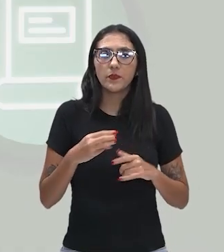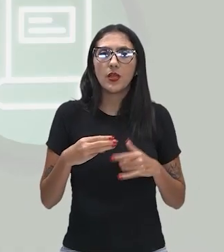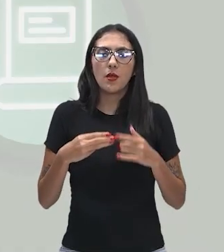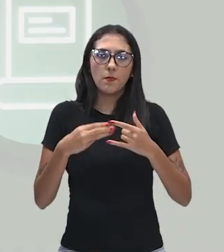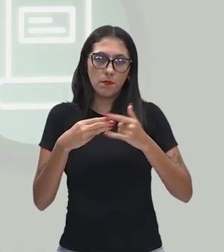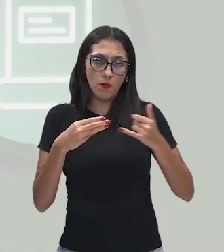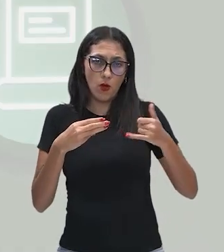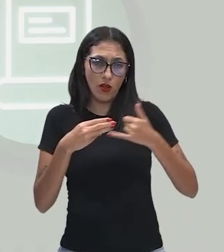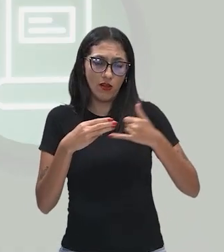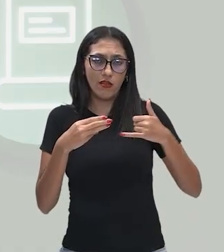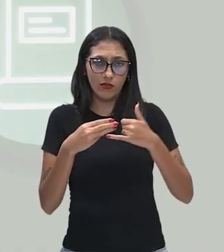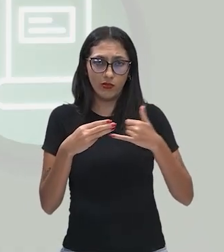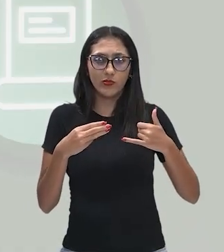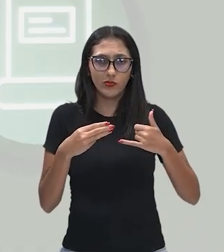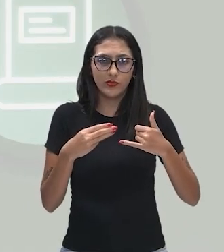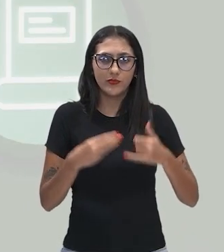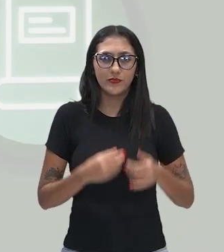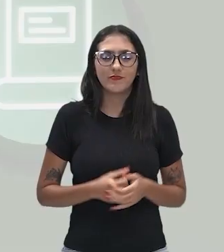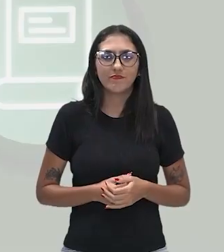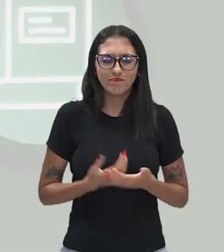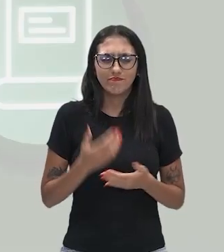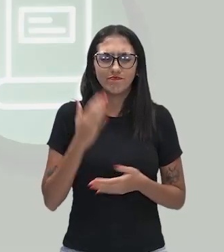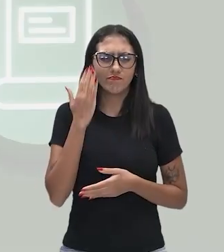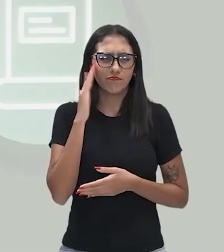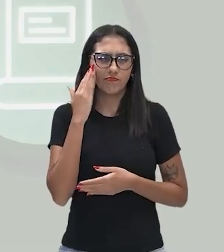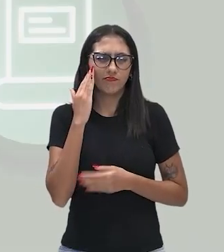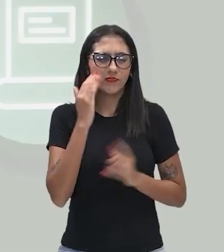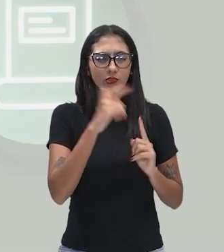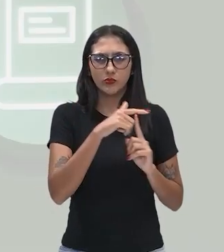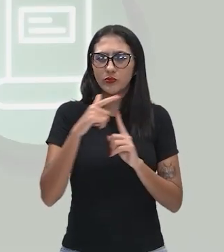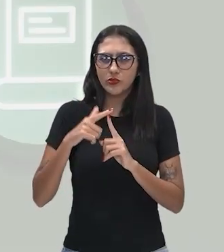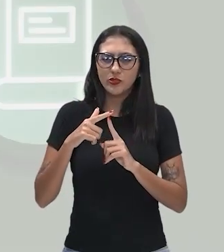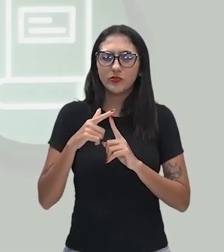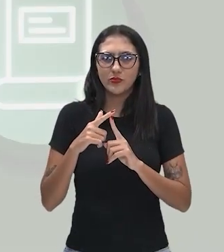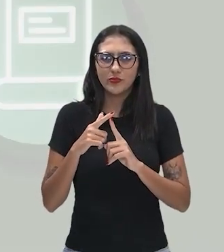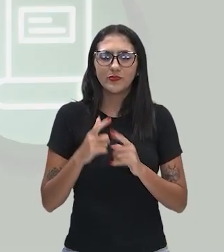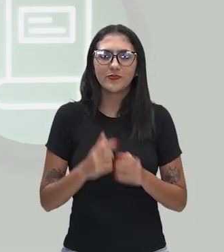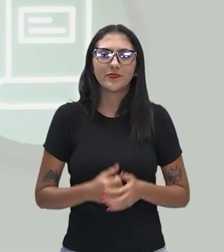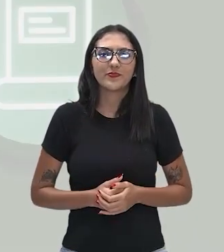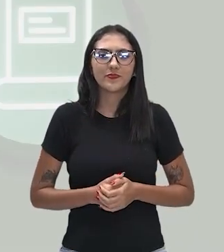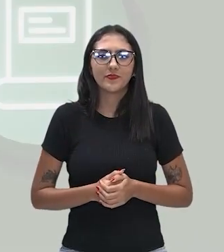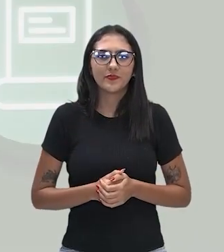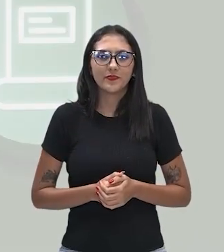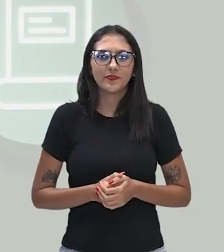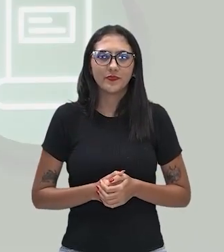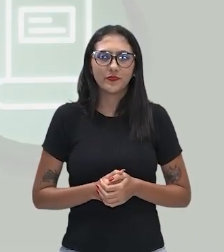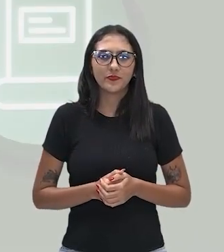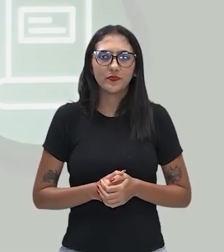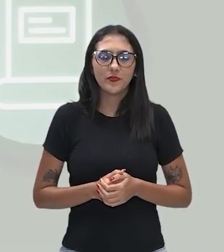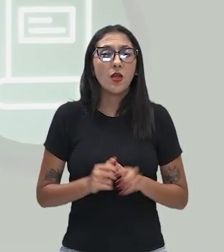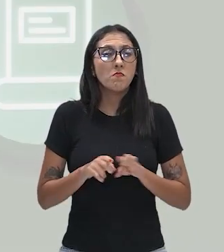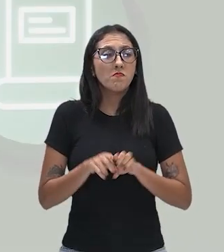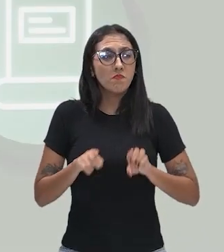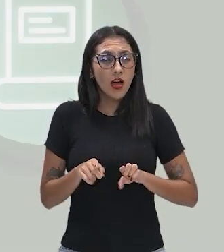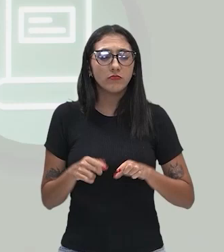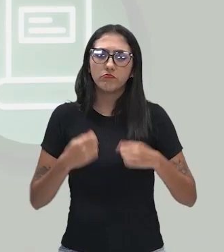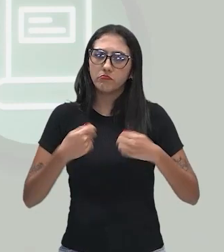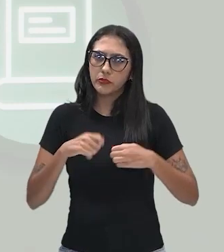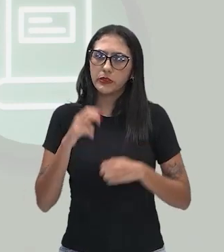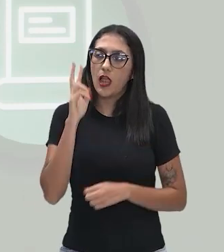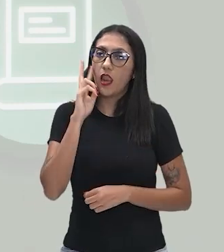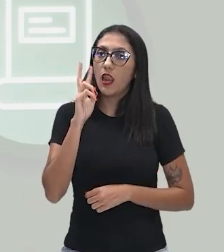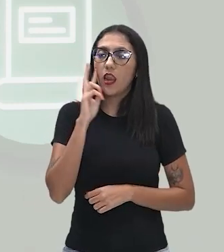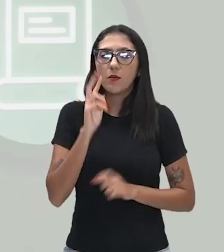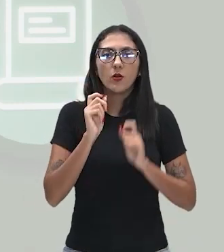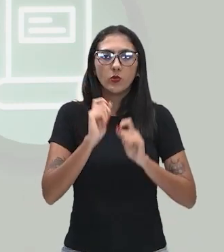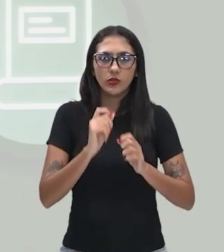pessoal? Entenderam como é que funciona a energia nuclear utilizada? Mas a gente precisa lembrar de um